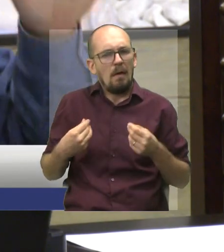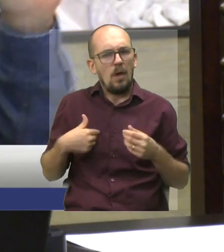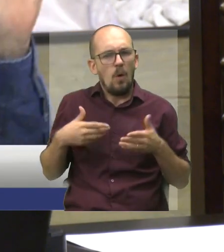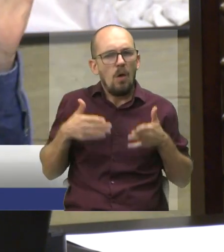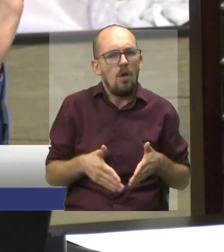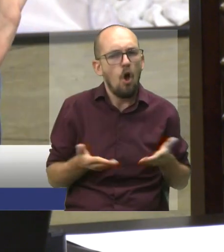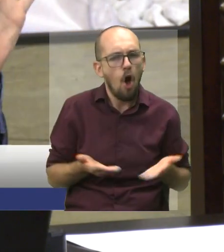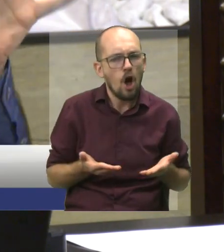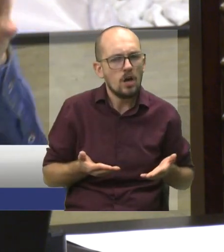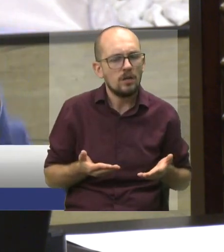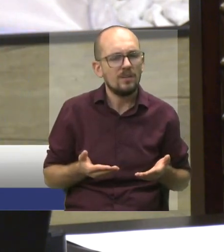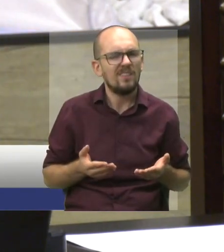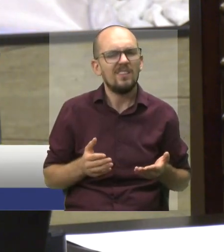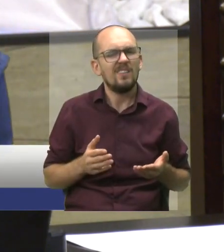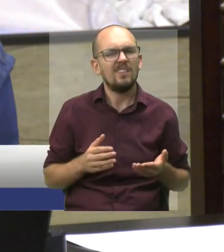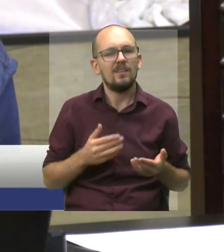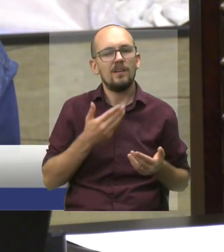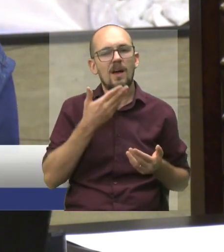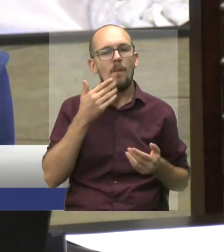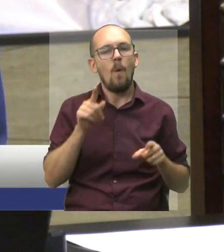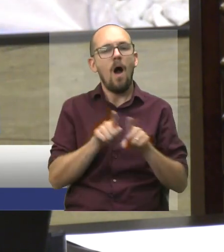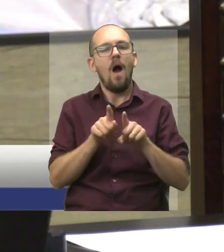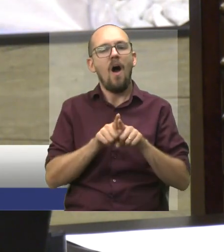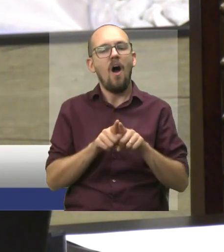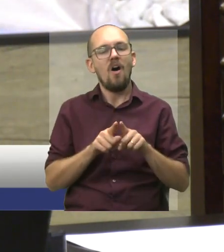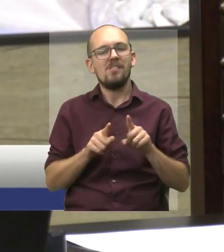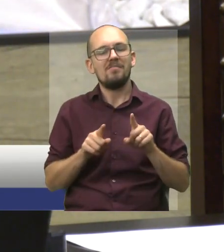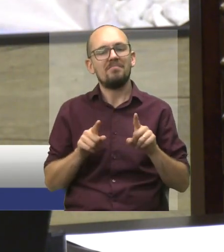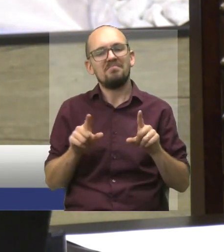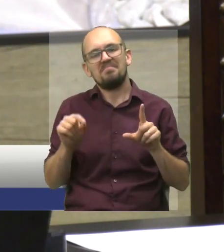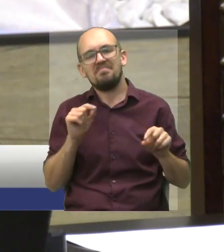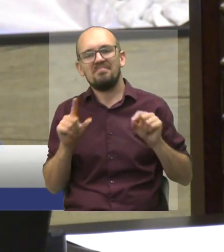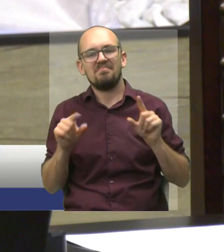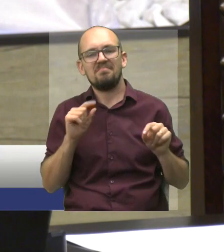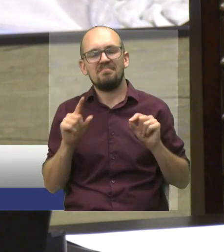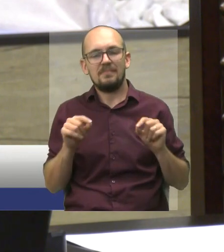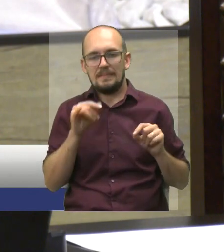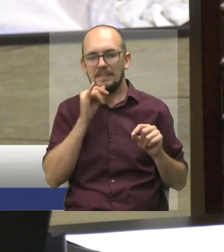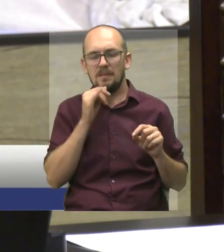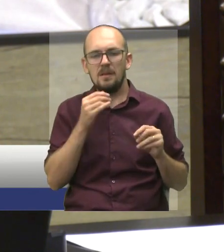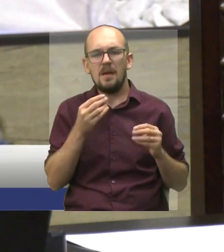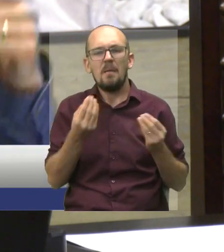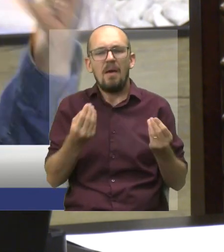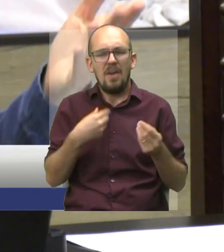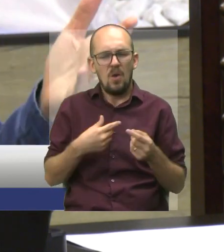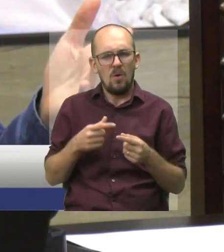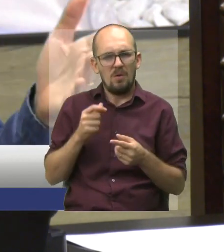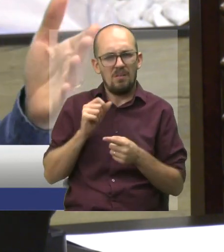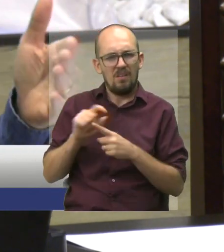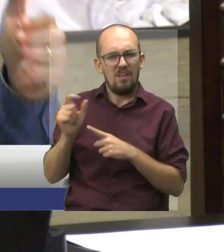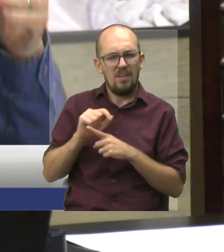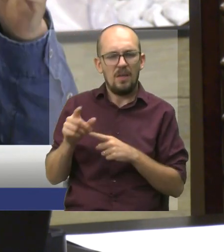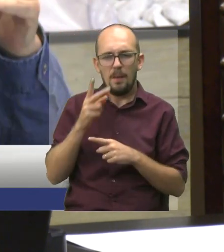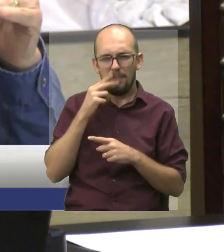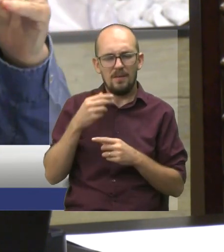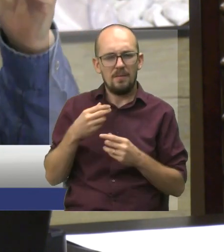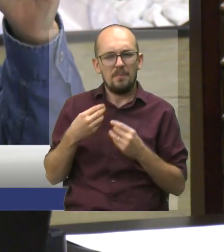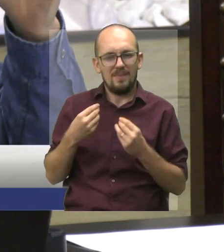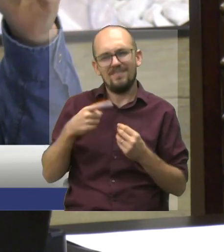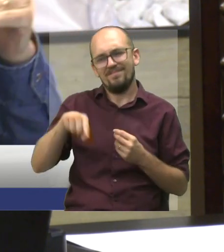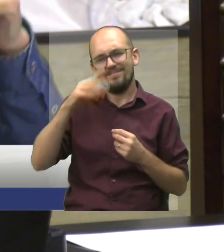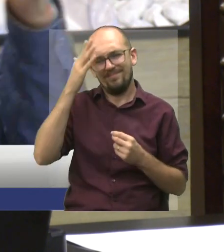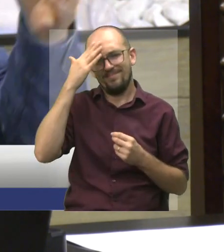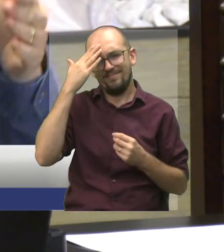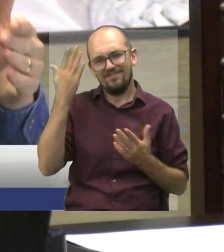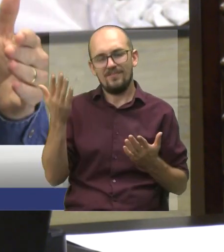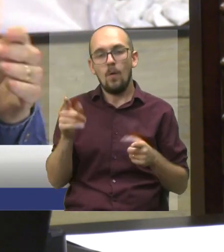vai ficar um facultativo, que nem a doutora Fernanda falou. Por que ele vai contribuir como facultativo, você sabe, né?